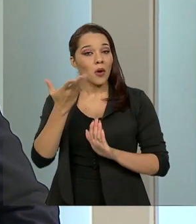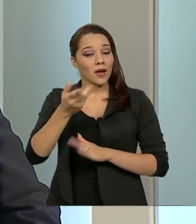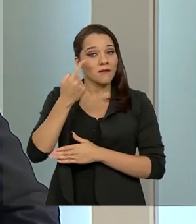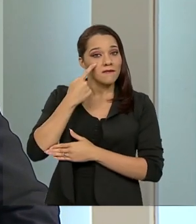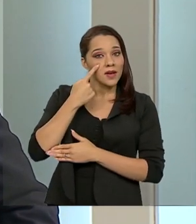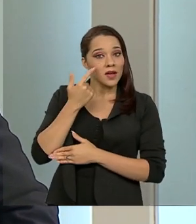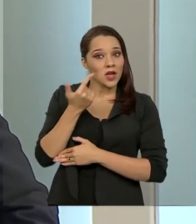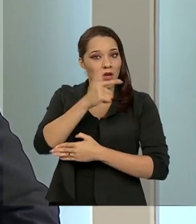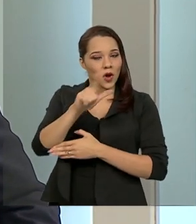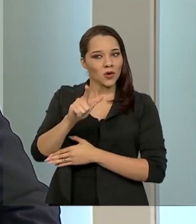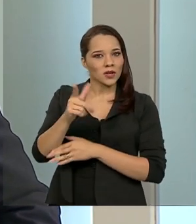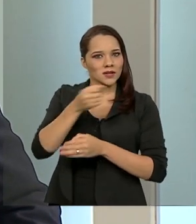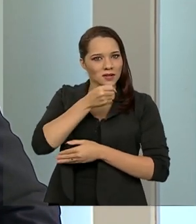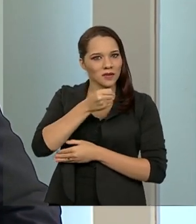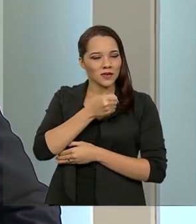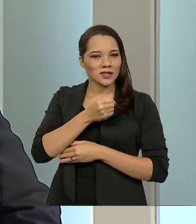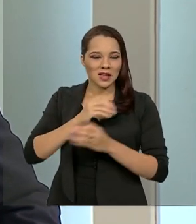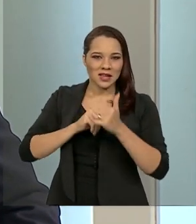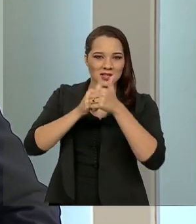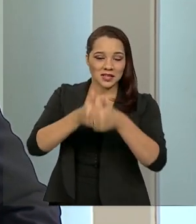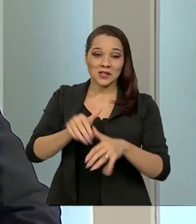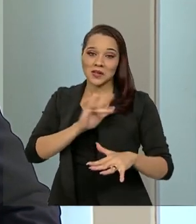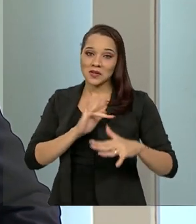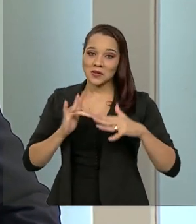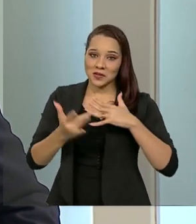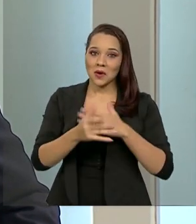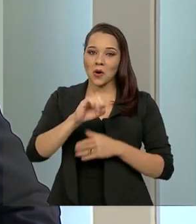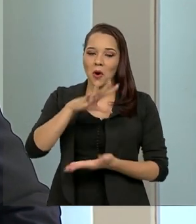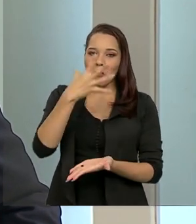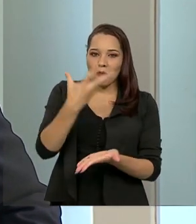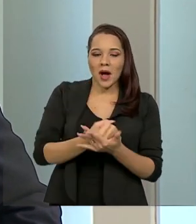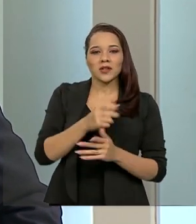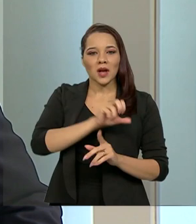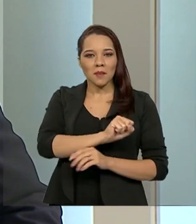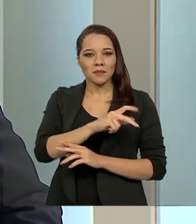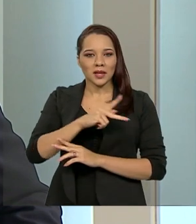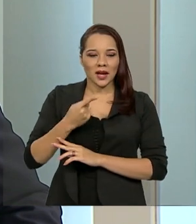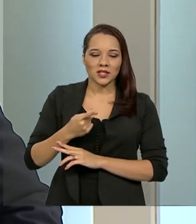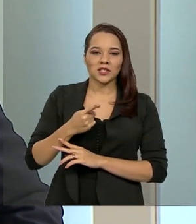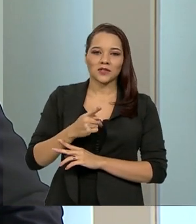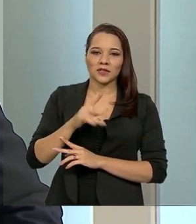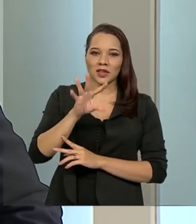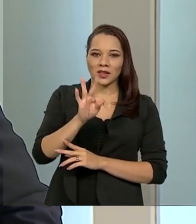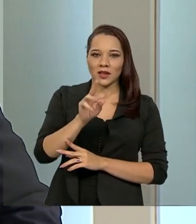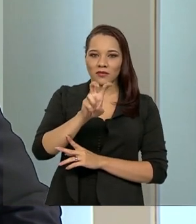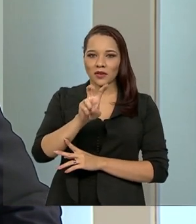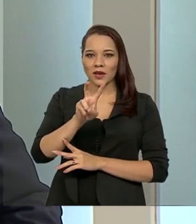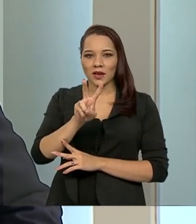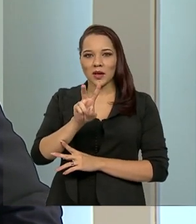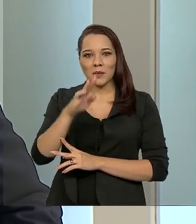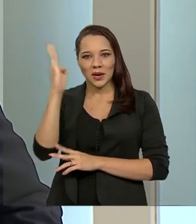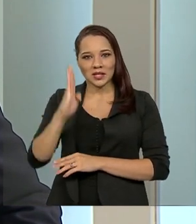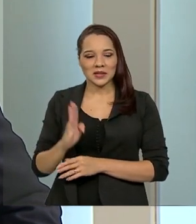rever essa ou outras entrevistas, siga nossas redes sociais ou baixe o TV Brasil Play.